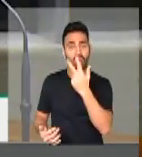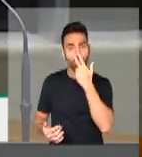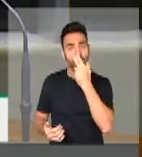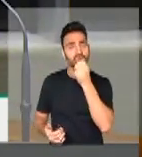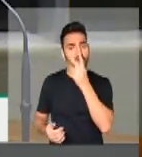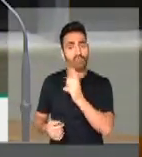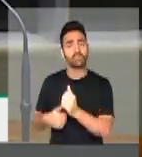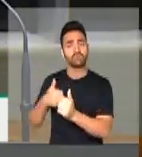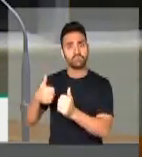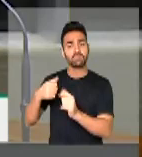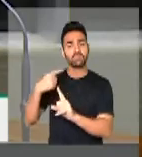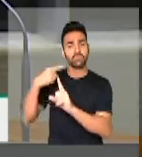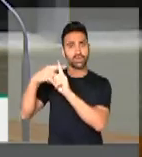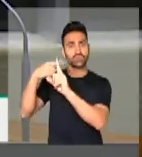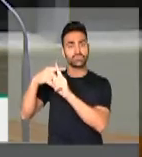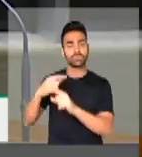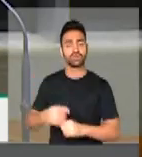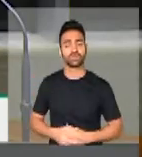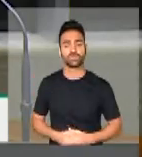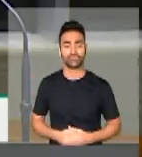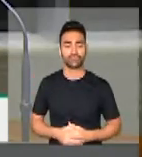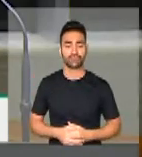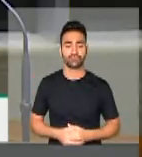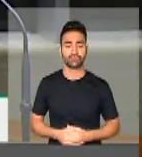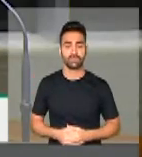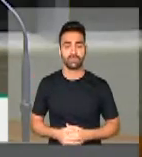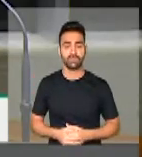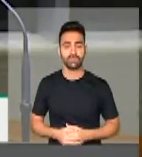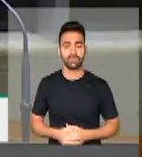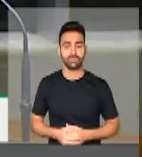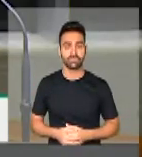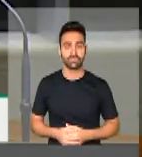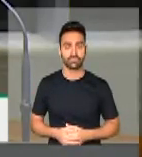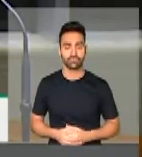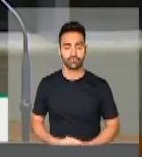positivo, mas é bem verdade também que ele...